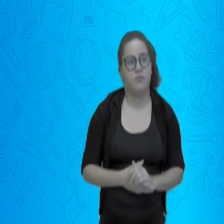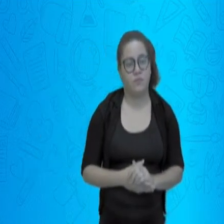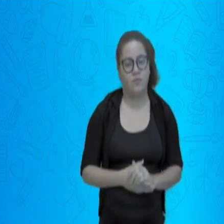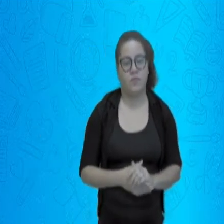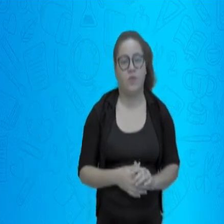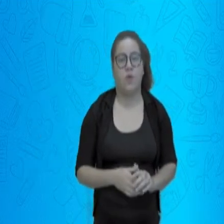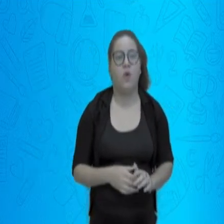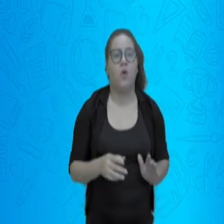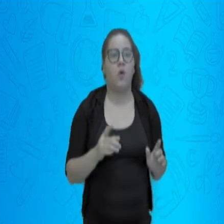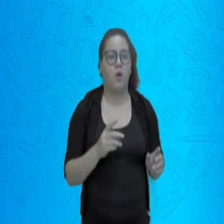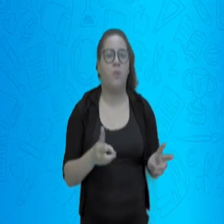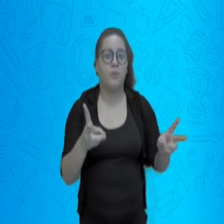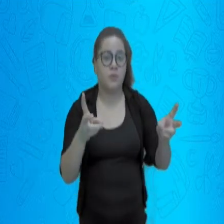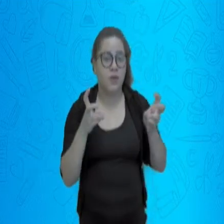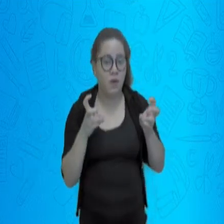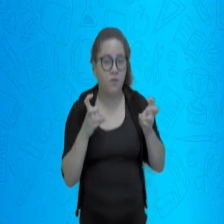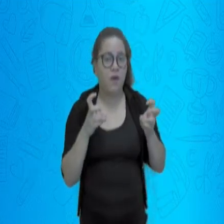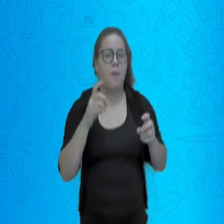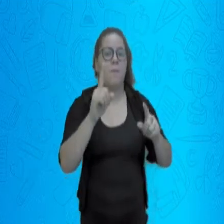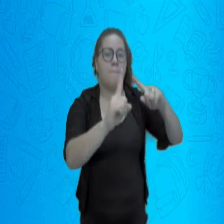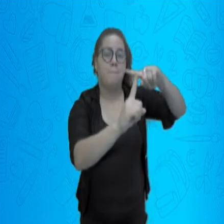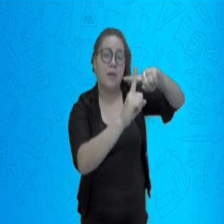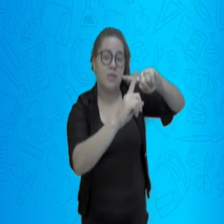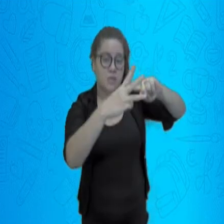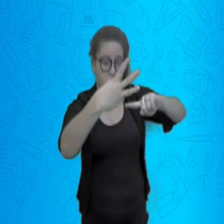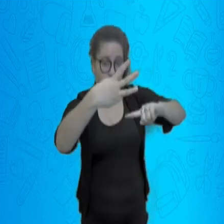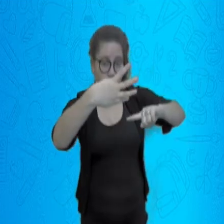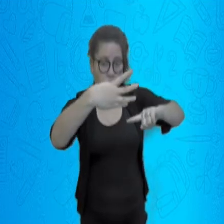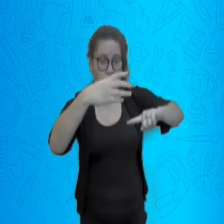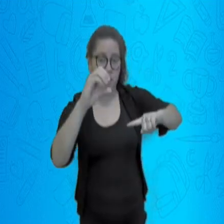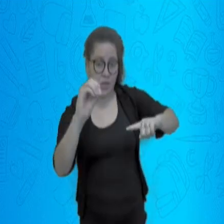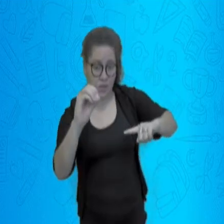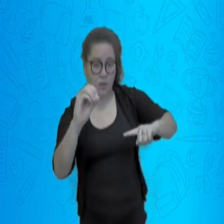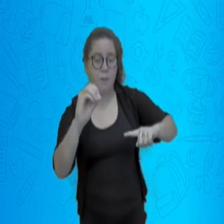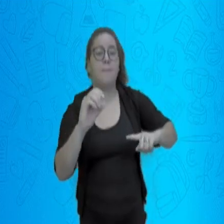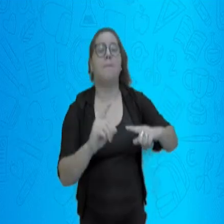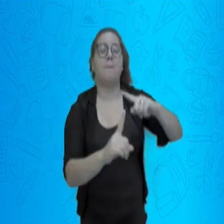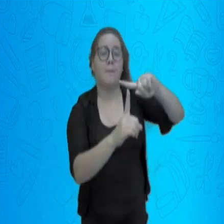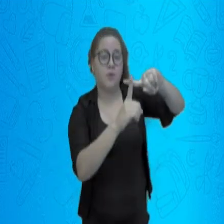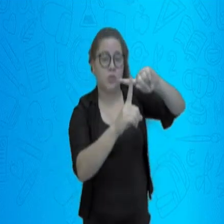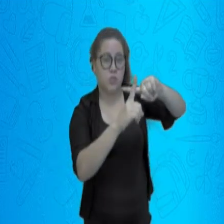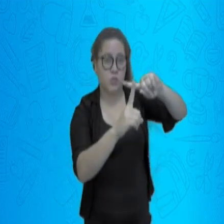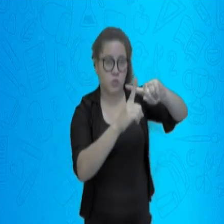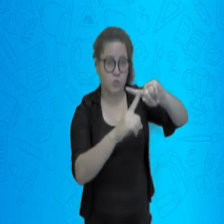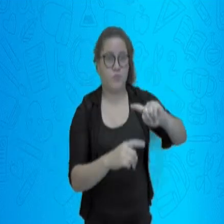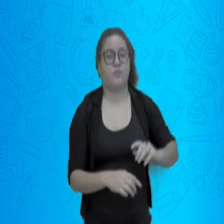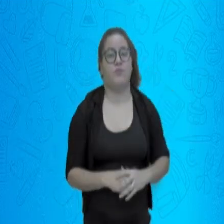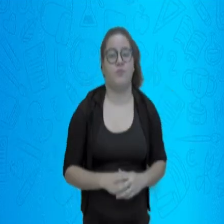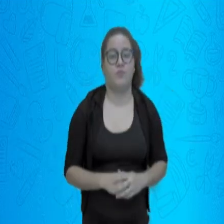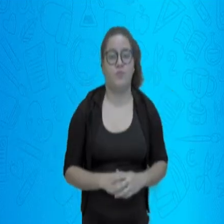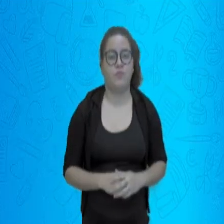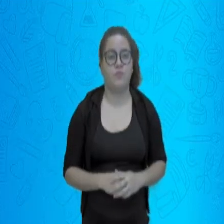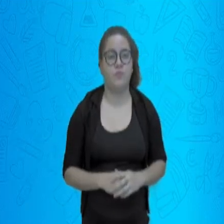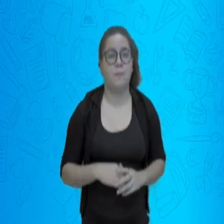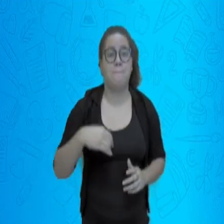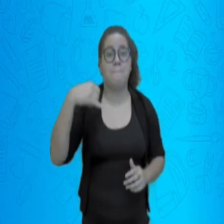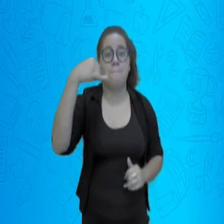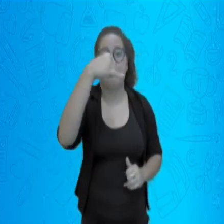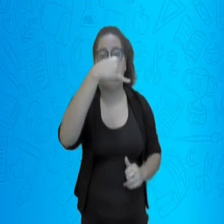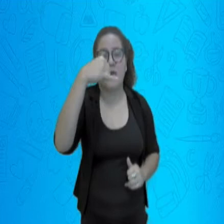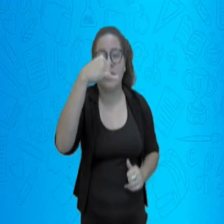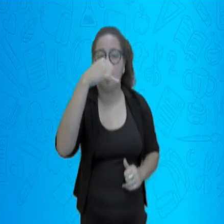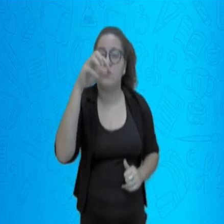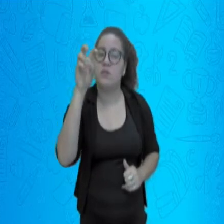mais 40, igual eu falei, não tem um sinal aqui, ele é positivo. Mais 40